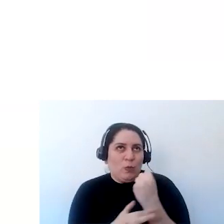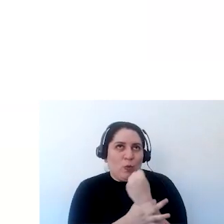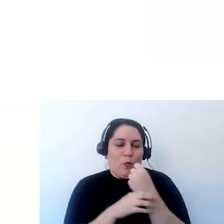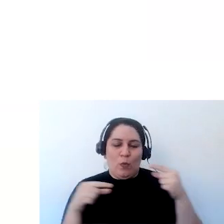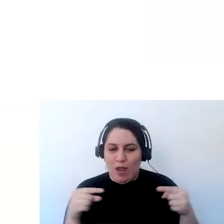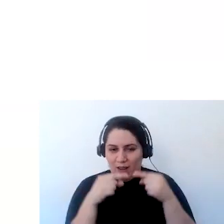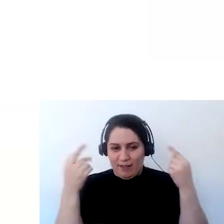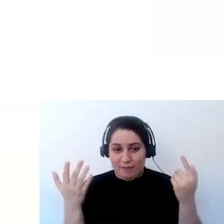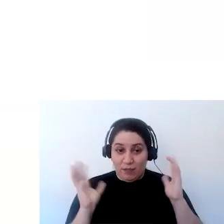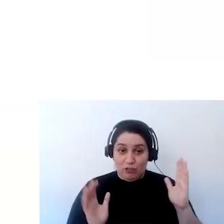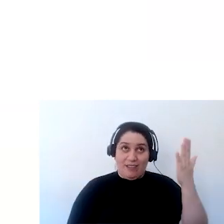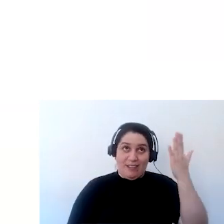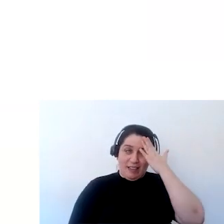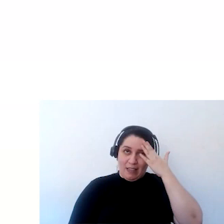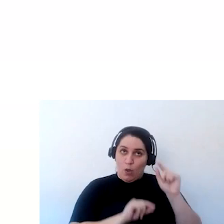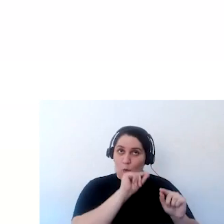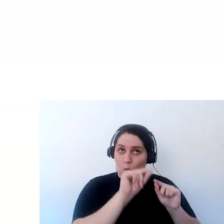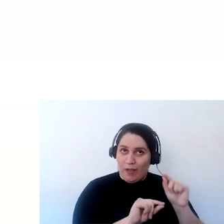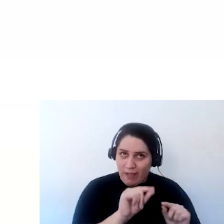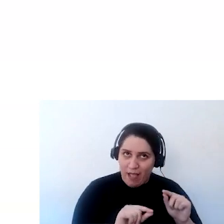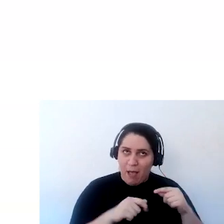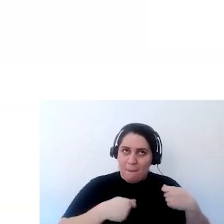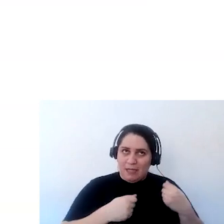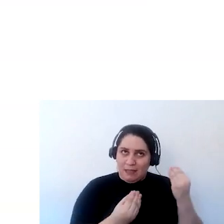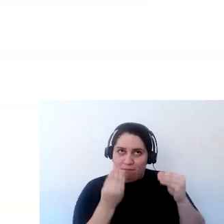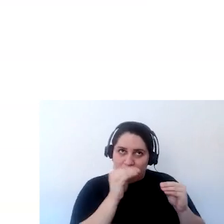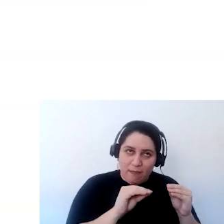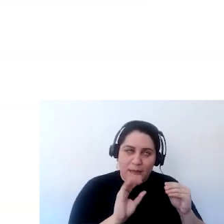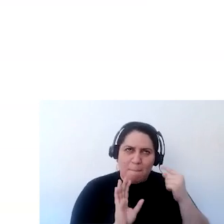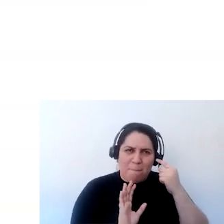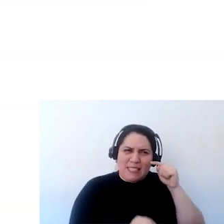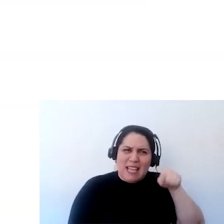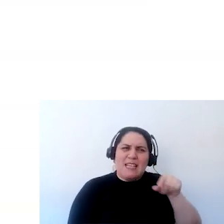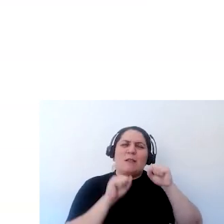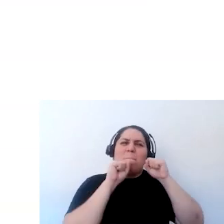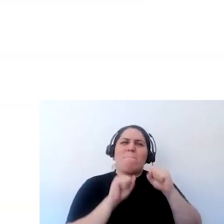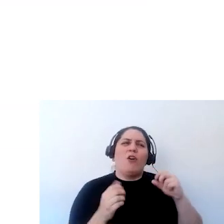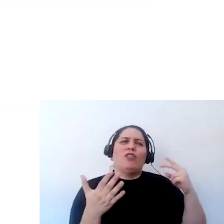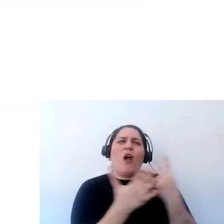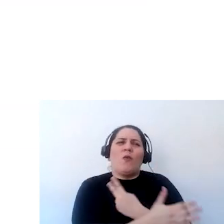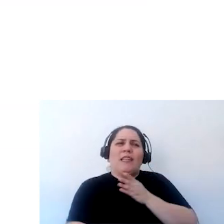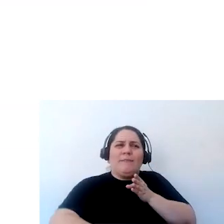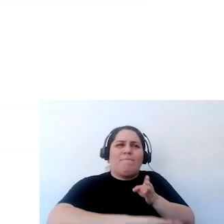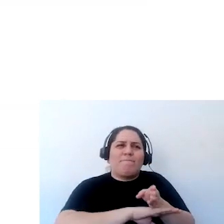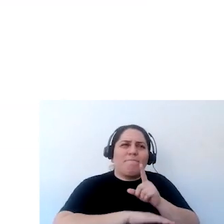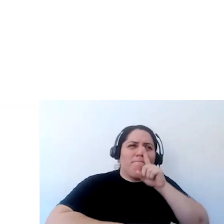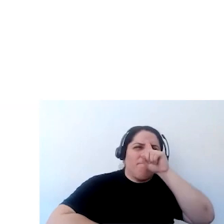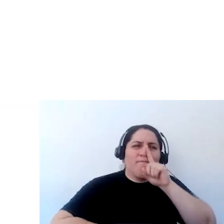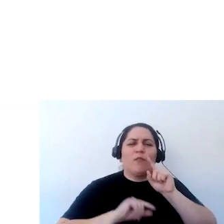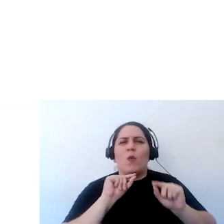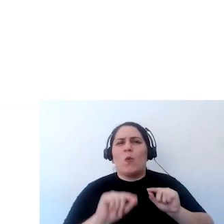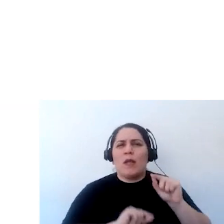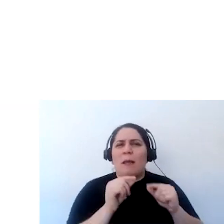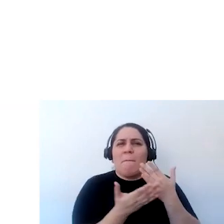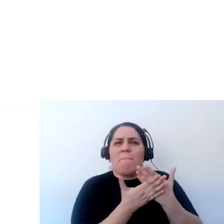que, que a gente está construindo, a gente pode pensar no que pode atrapalhar a gente de atingir esses requisitos de segurança. O que pode